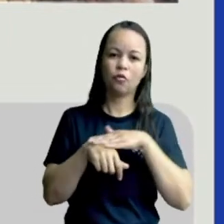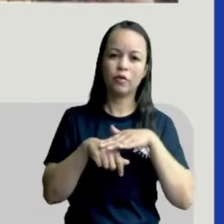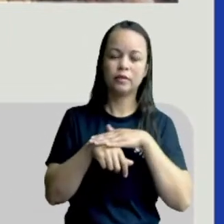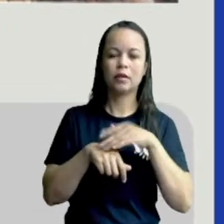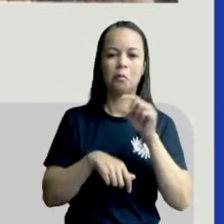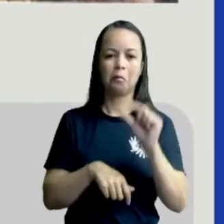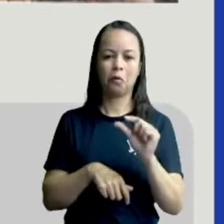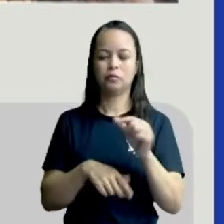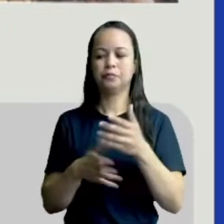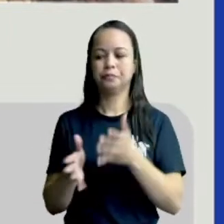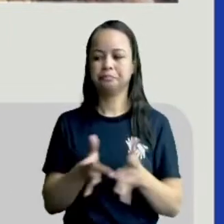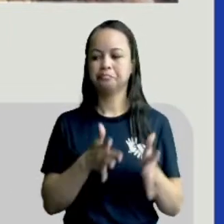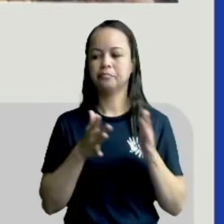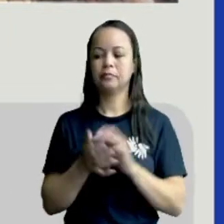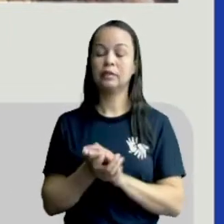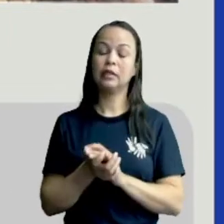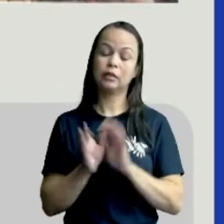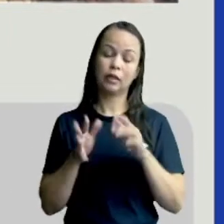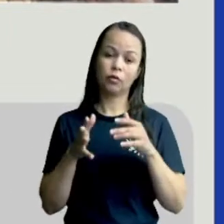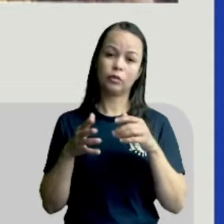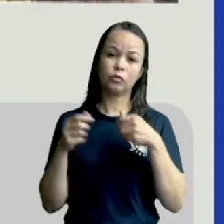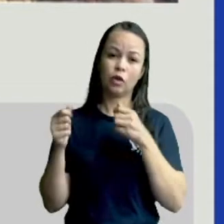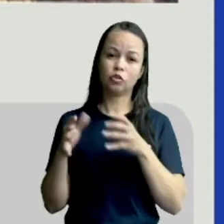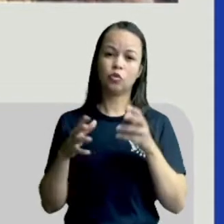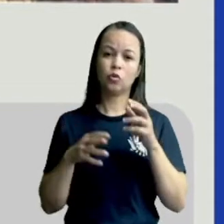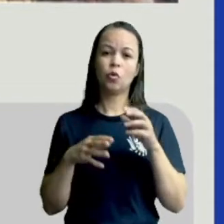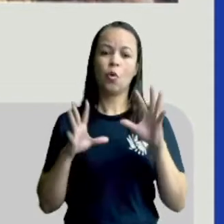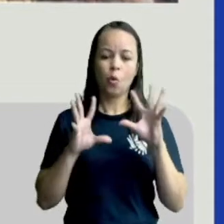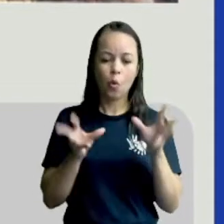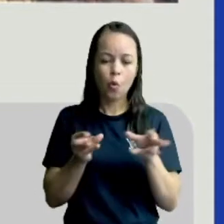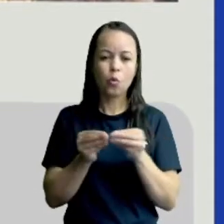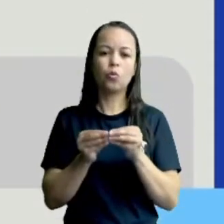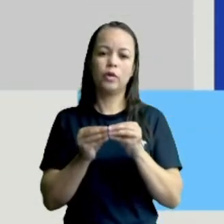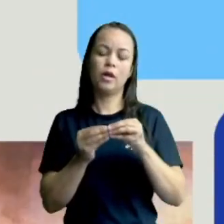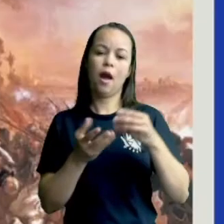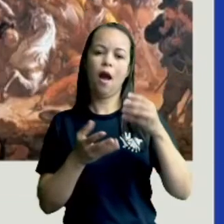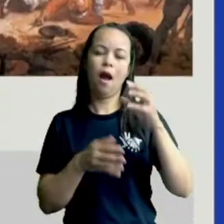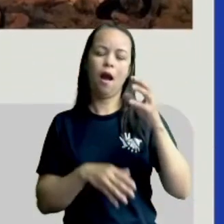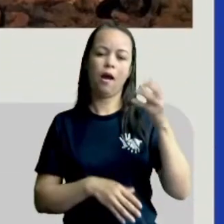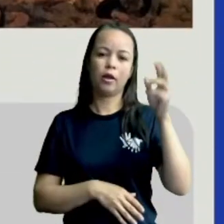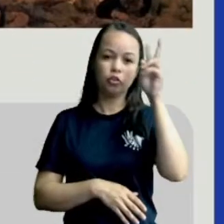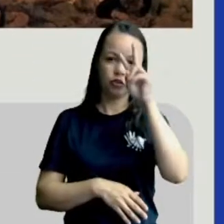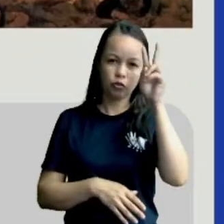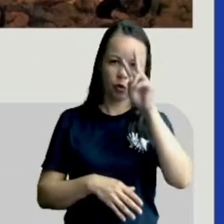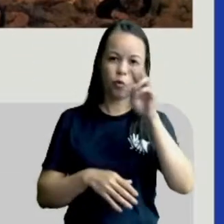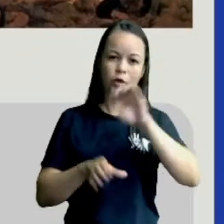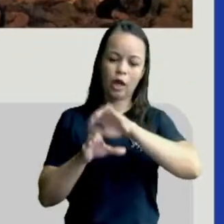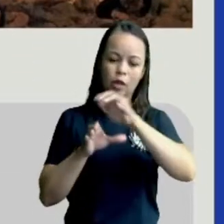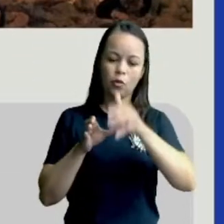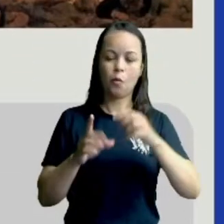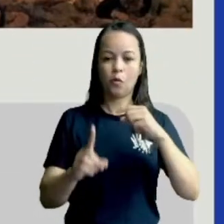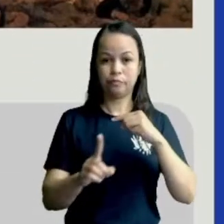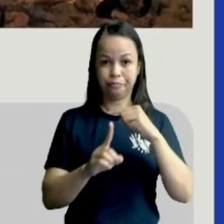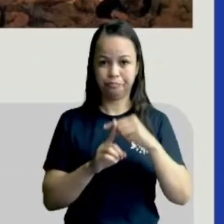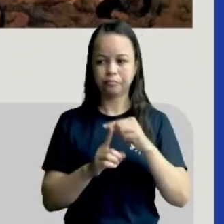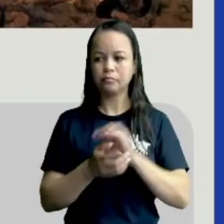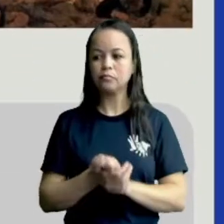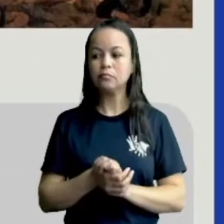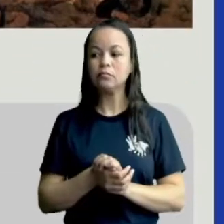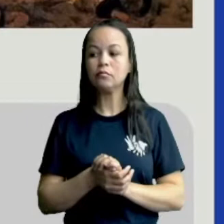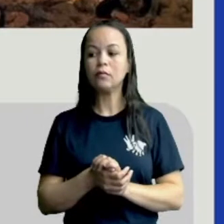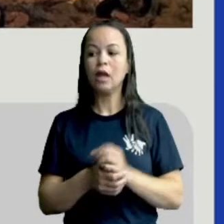gente concluir aí a história do Monte das Tabocas. Então, os brasileiros com cerca